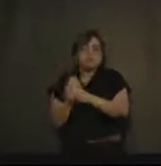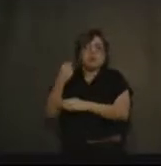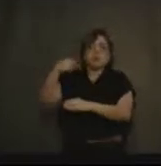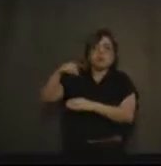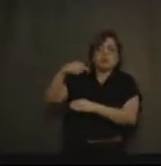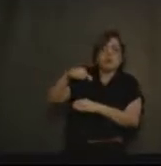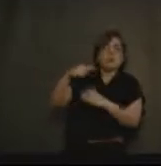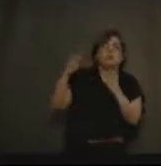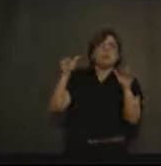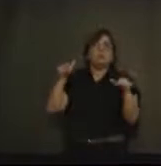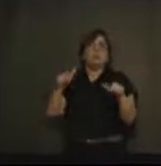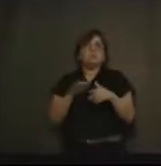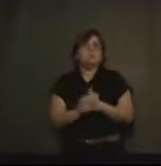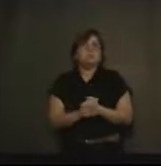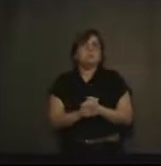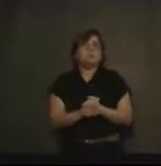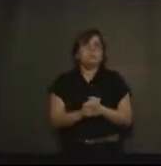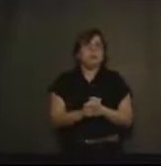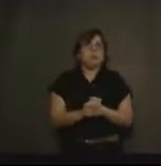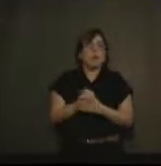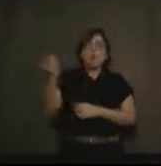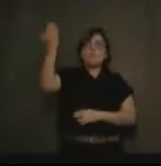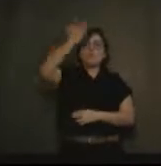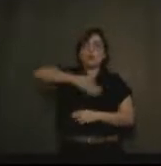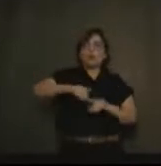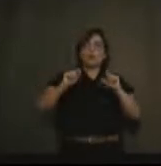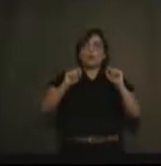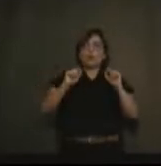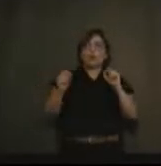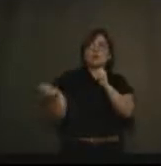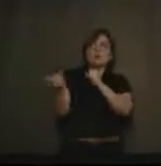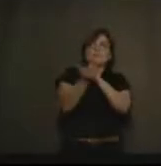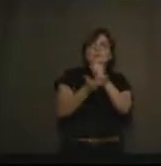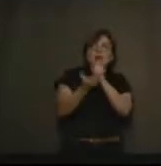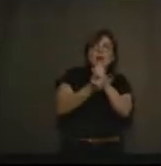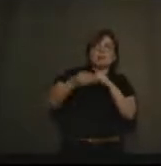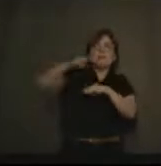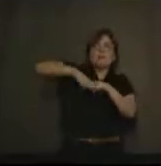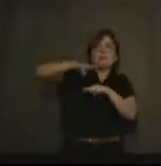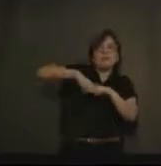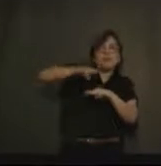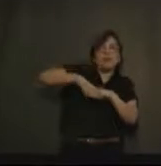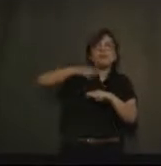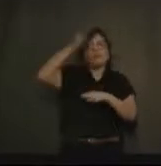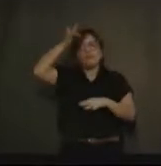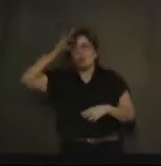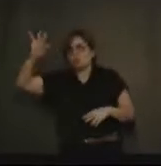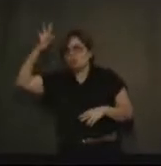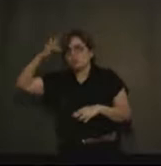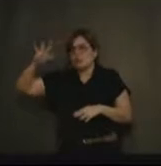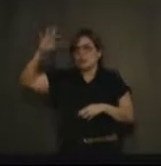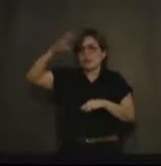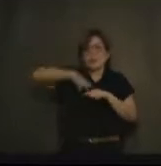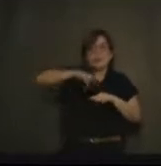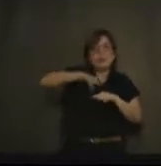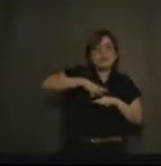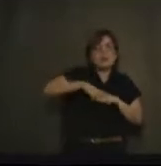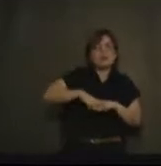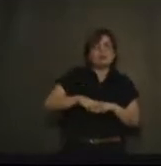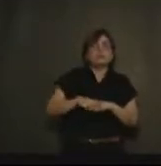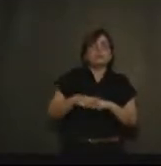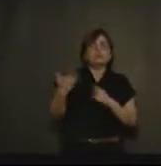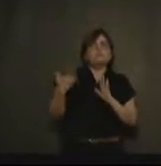gravitação e provou, nos princípios da matemática, a filosofia naturalis, provou que se nós ignorarmos